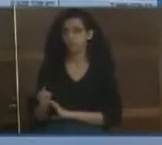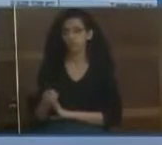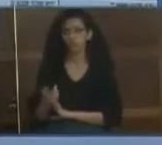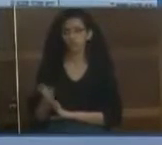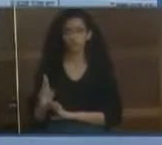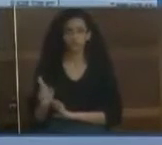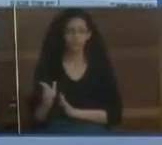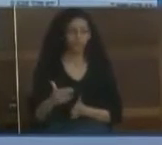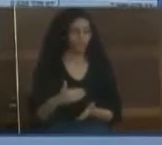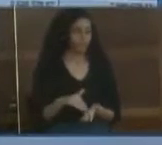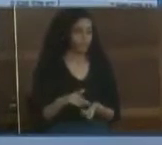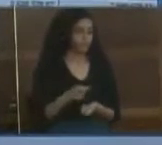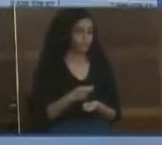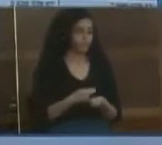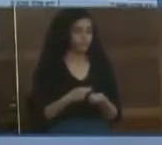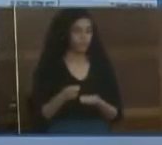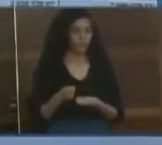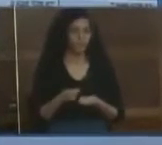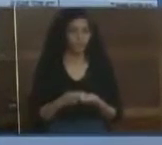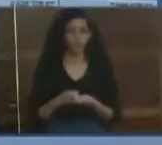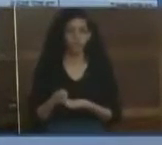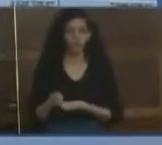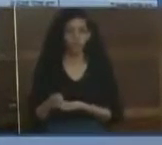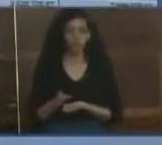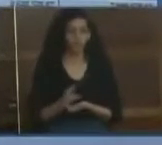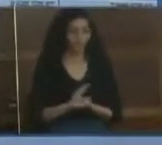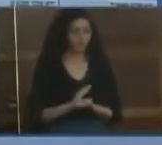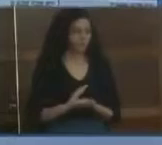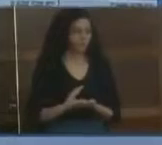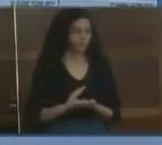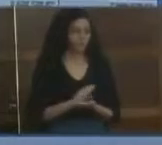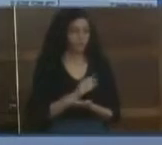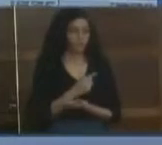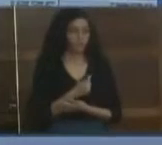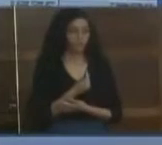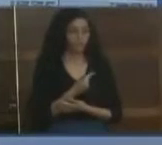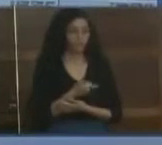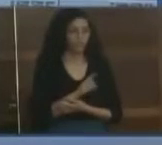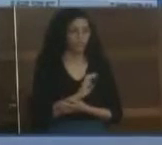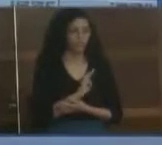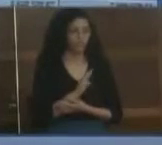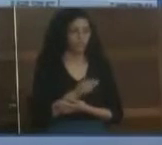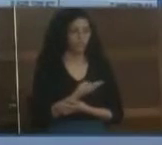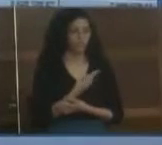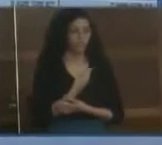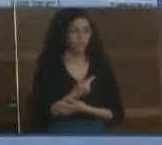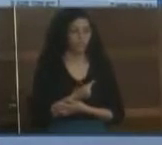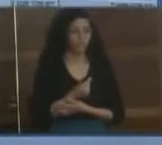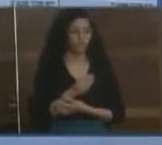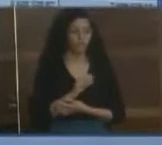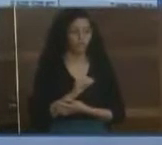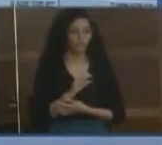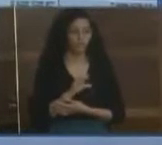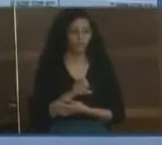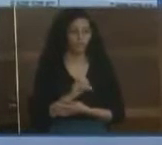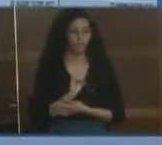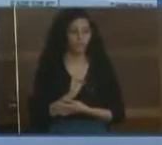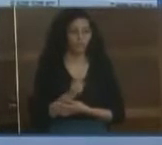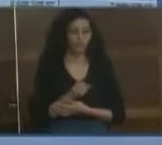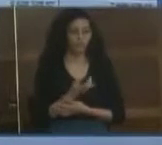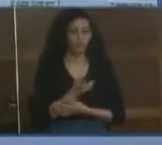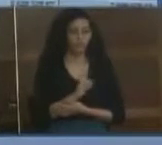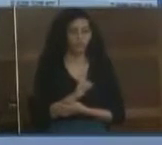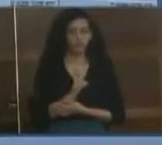a secretaria de administração despesa sofá da atualizada de 72 milhões 709 mil reais